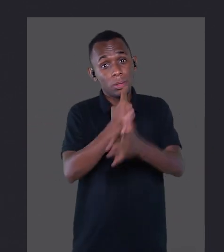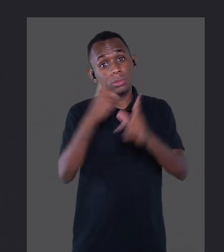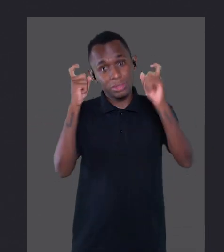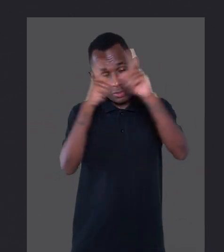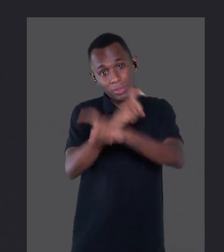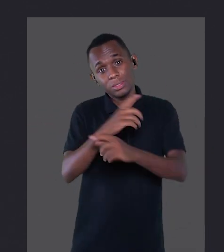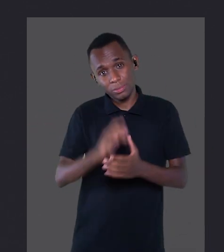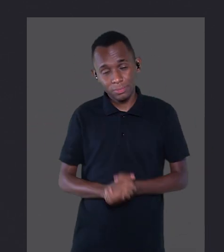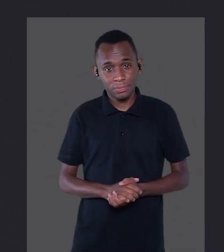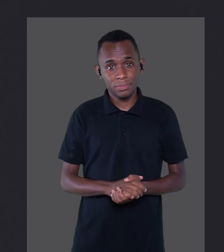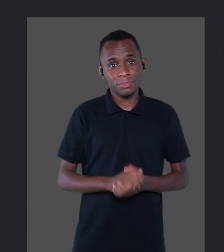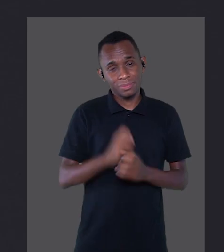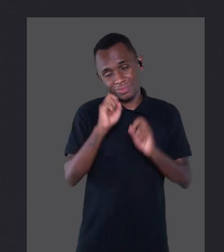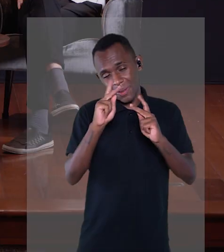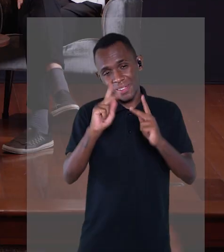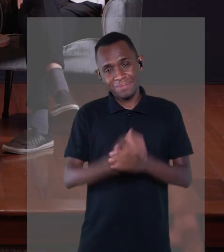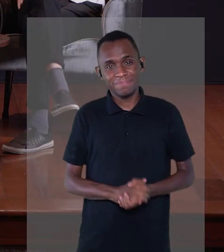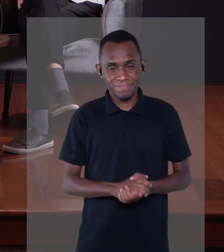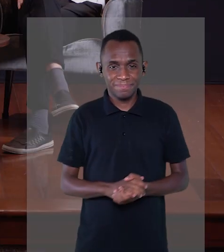difícil, então tudo bem.